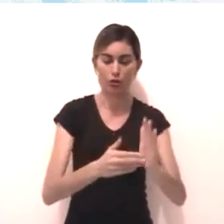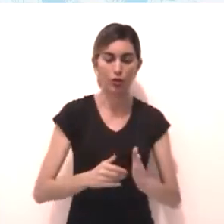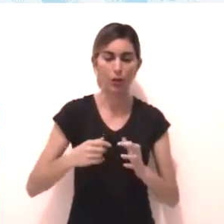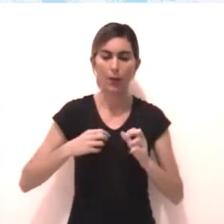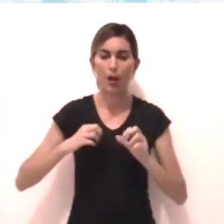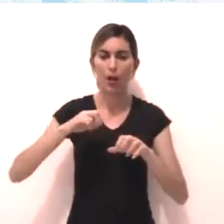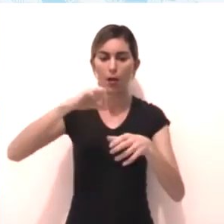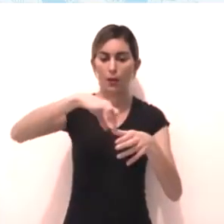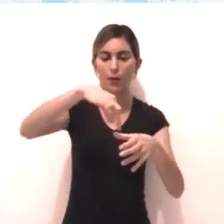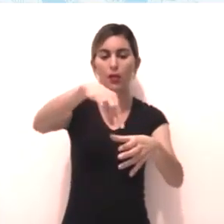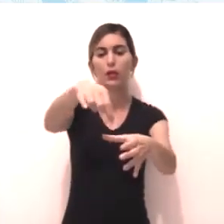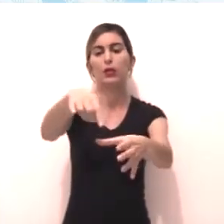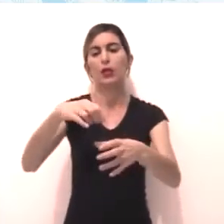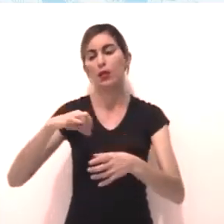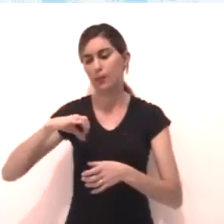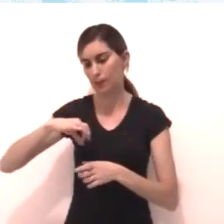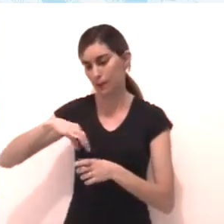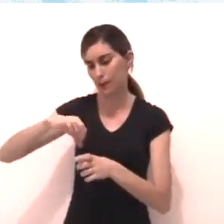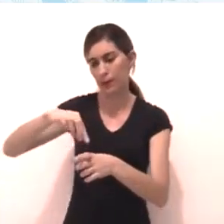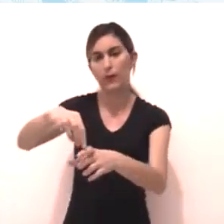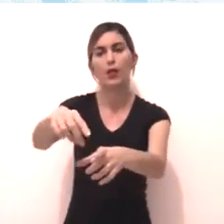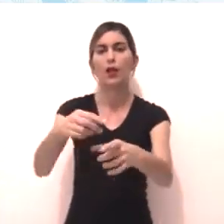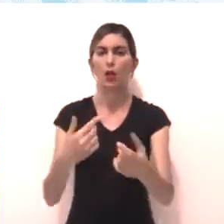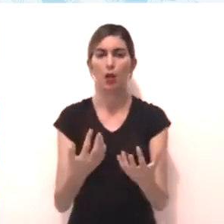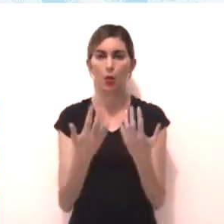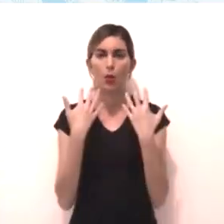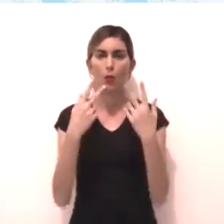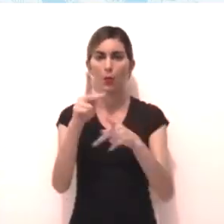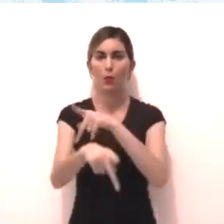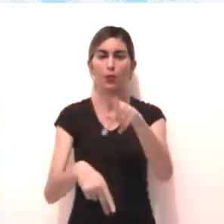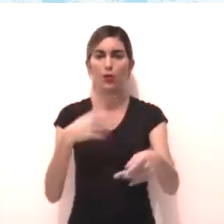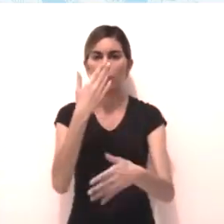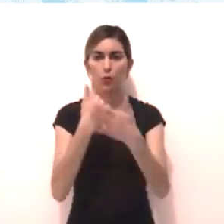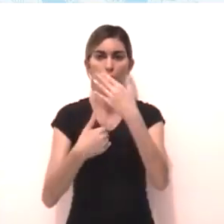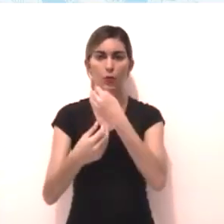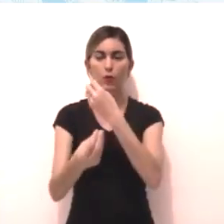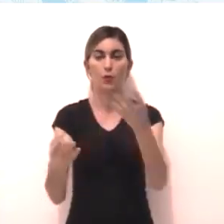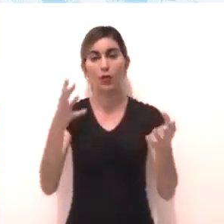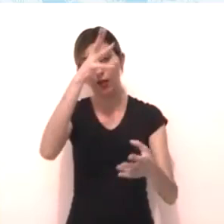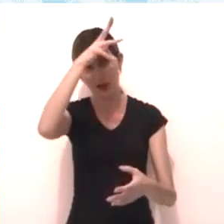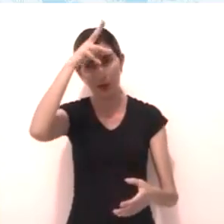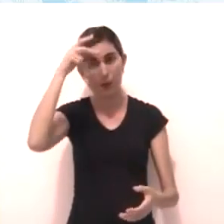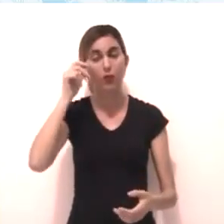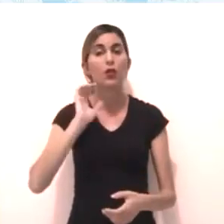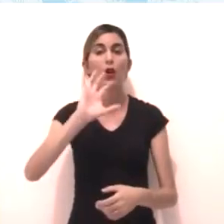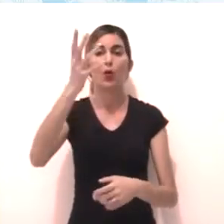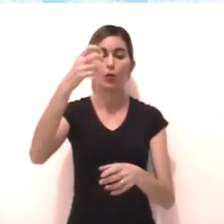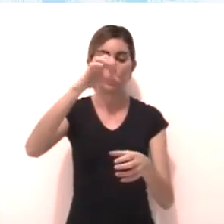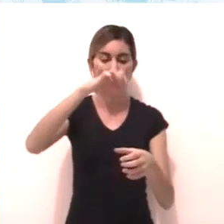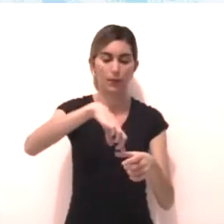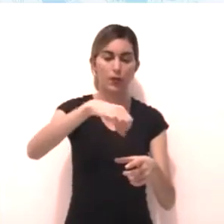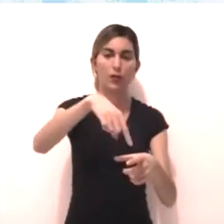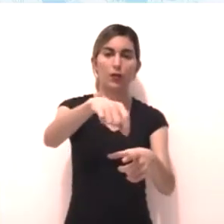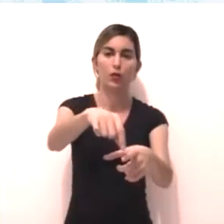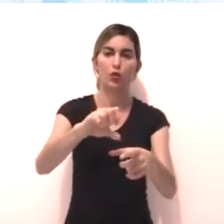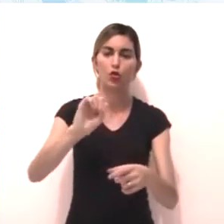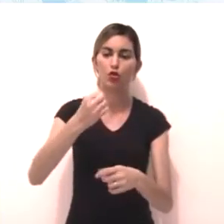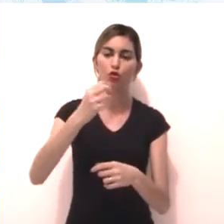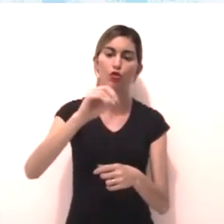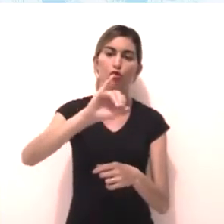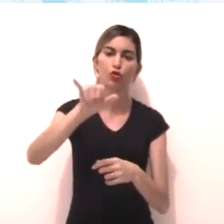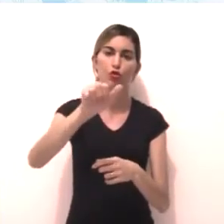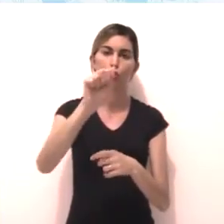para plantar aquilo que vai alimentar a população. Na Amazônia ocorre muito o plantio